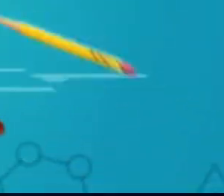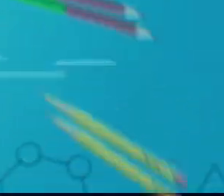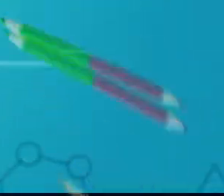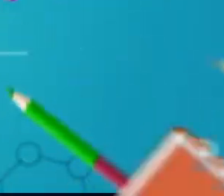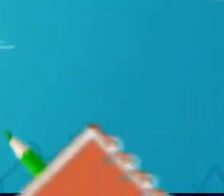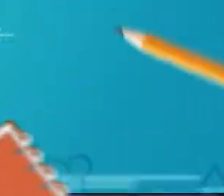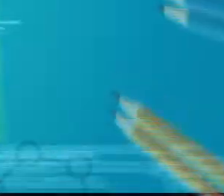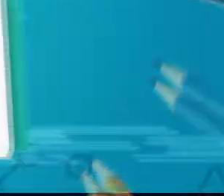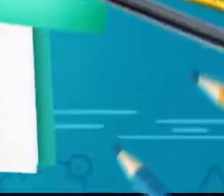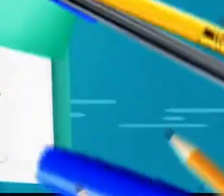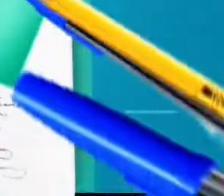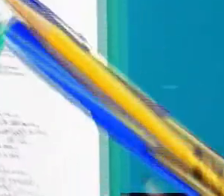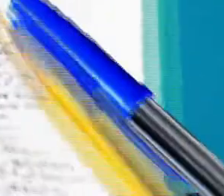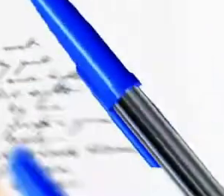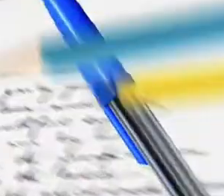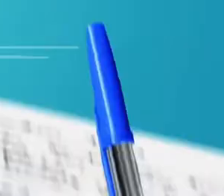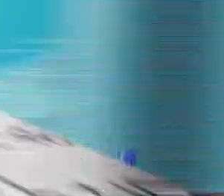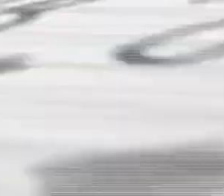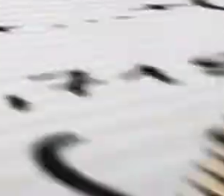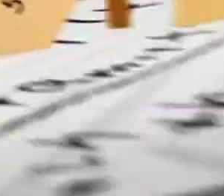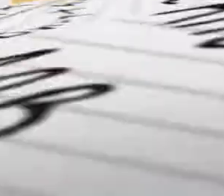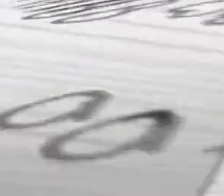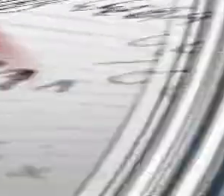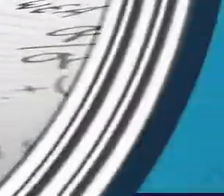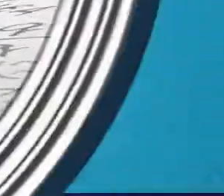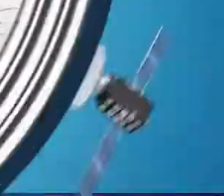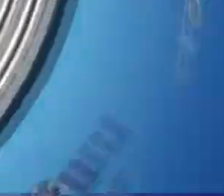Transcrição e